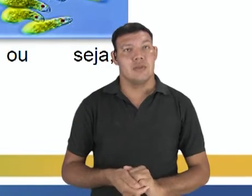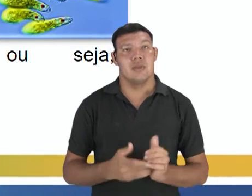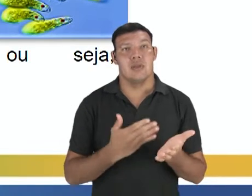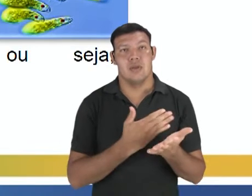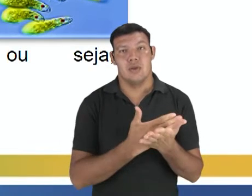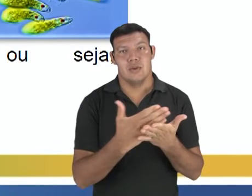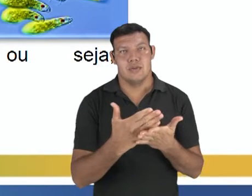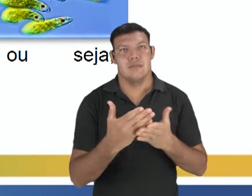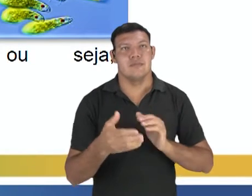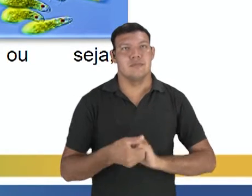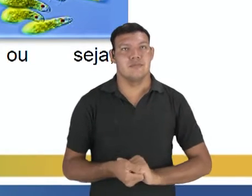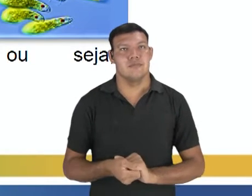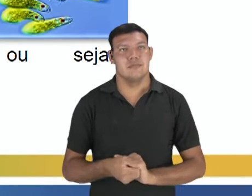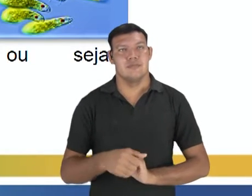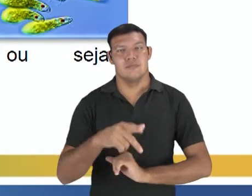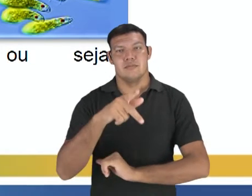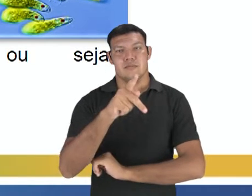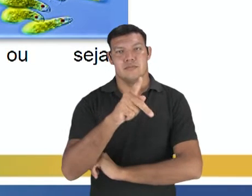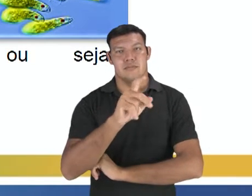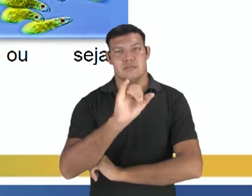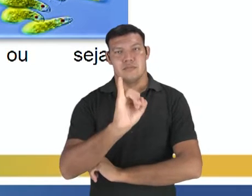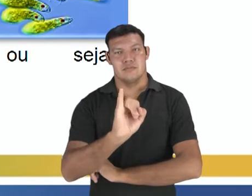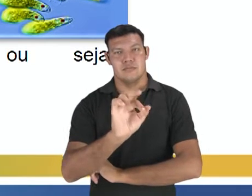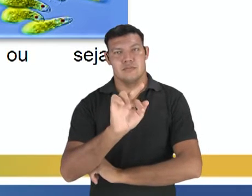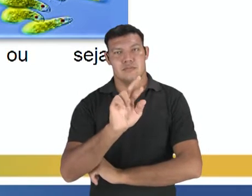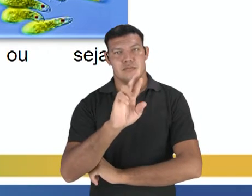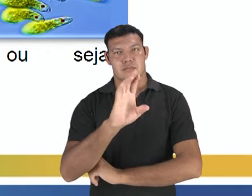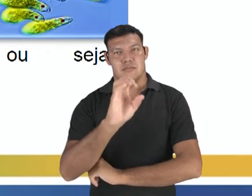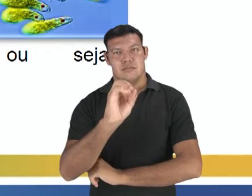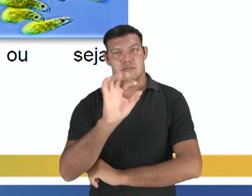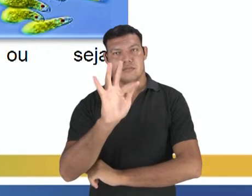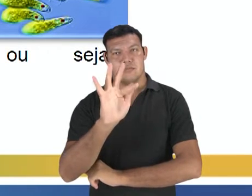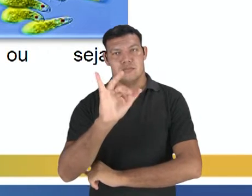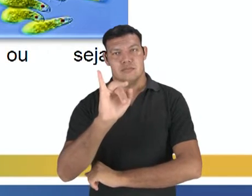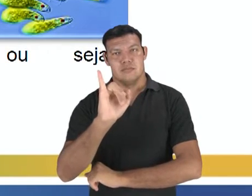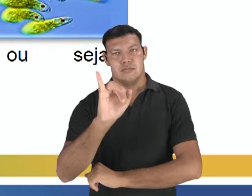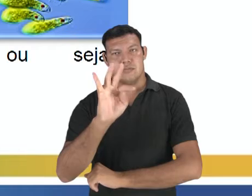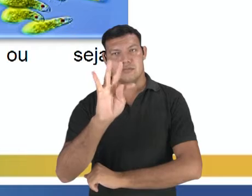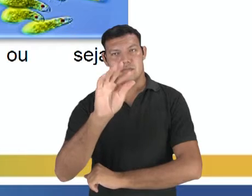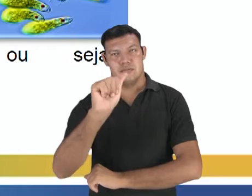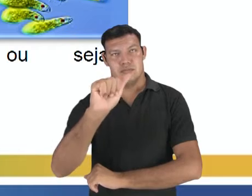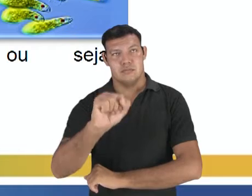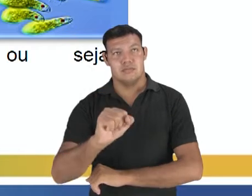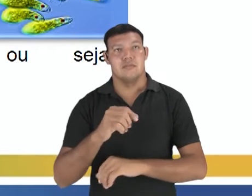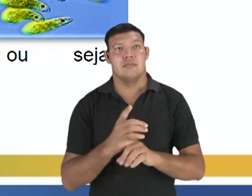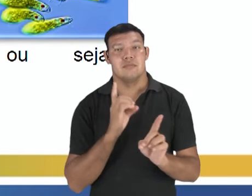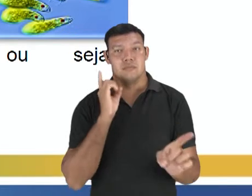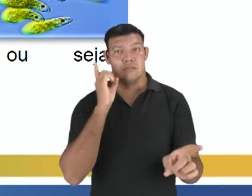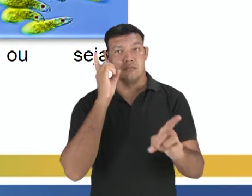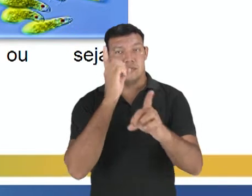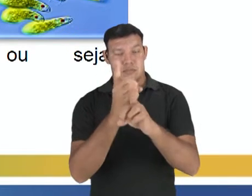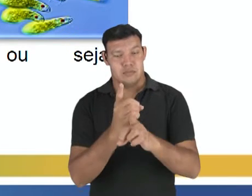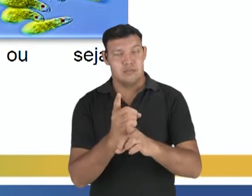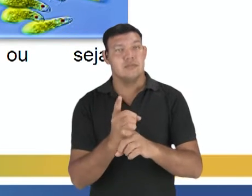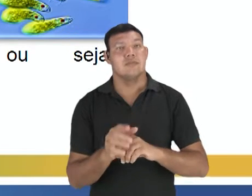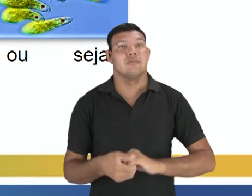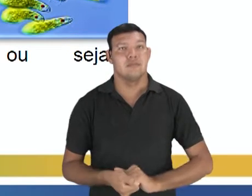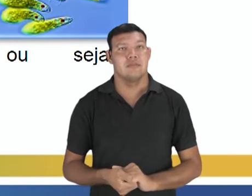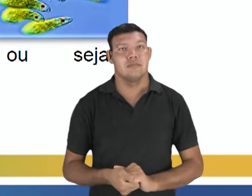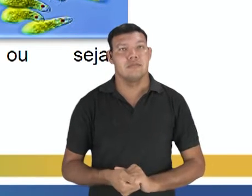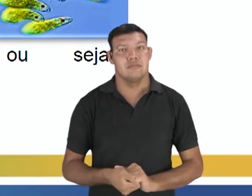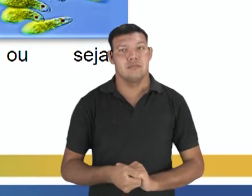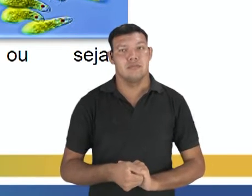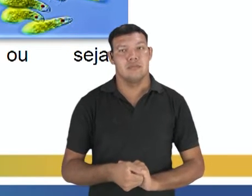aí as pirrófitas. Esse grupo pode ser chamado também, onde a gente encontra as algas que são as